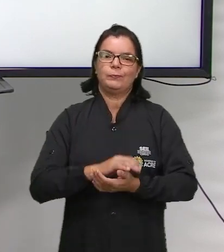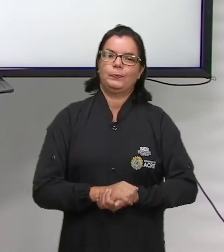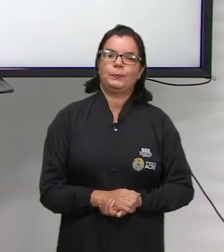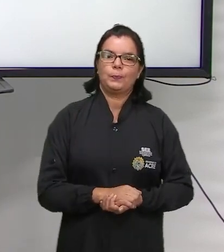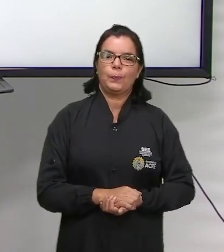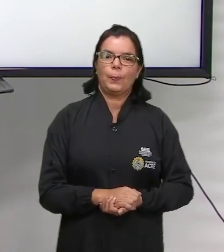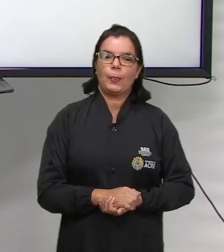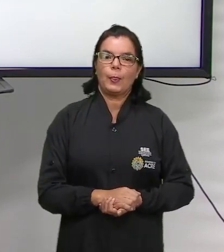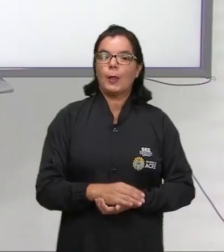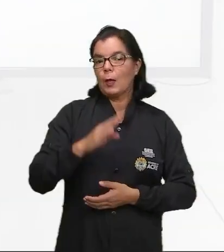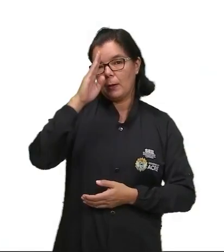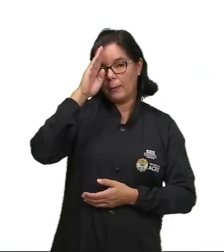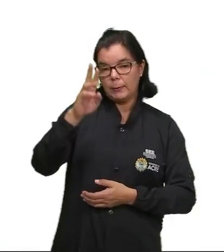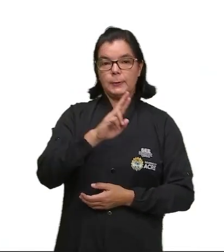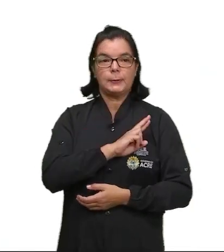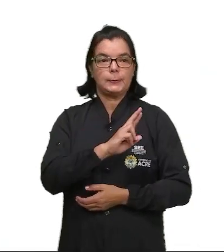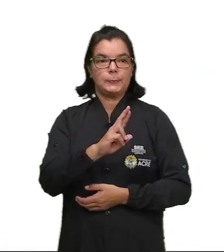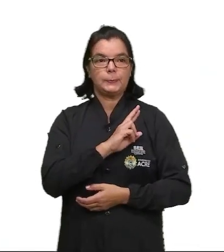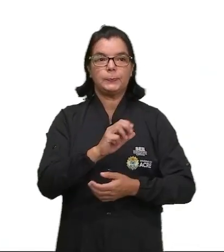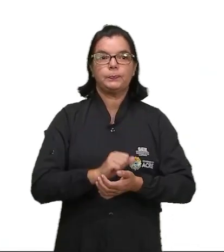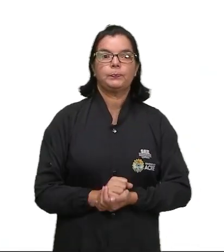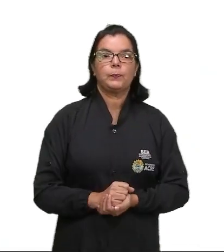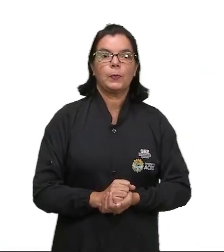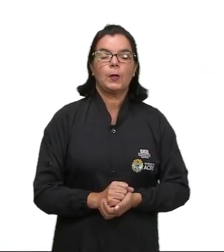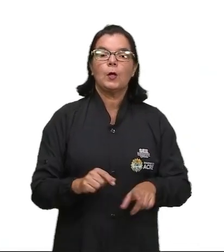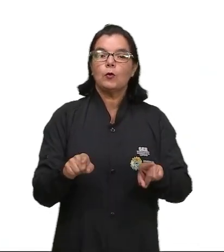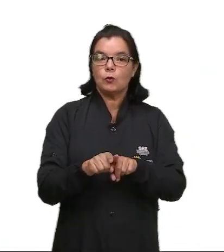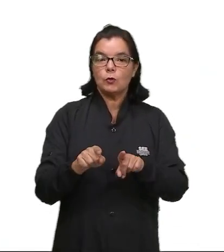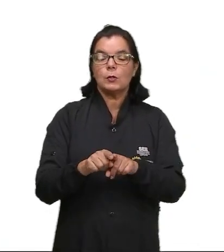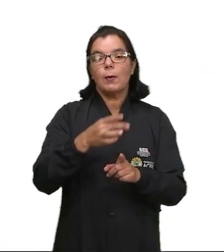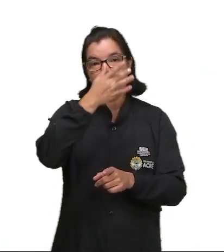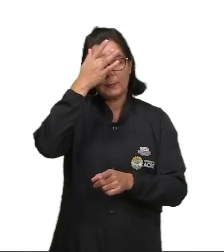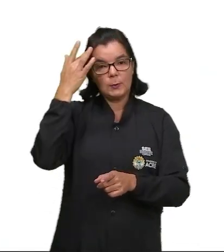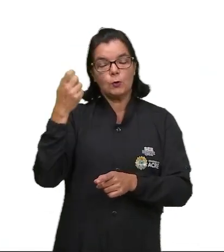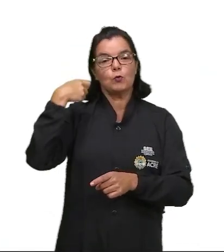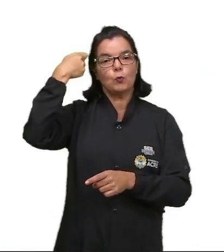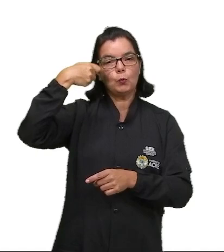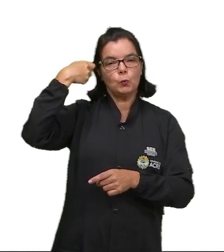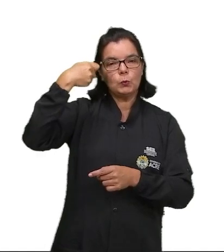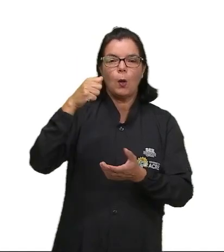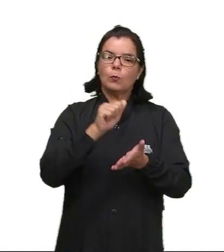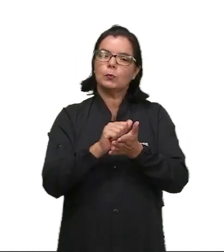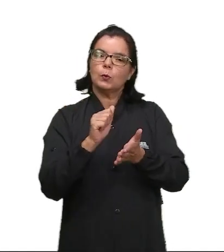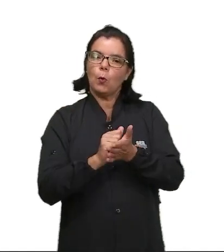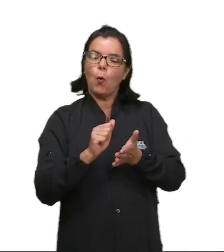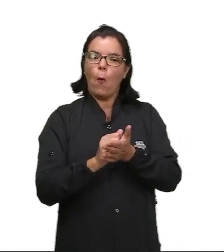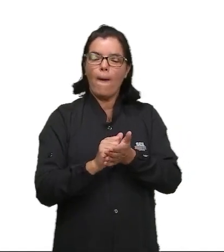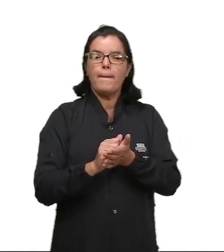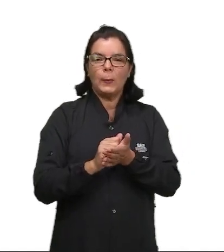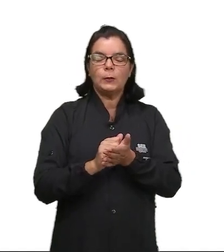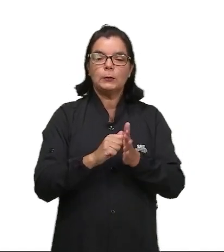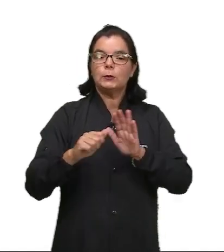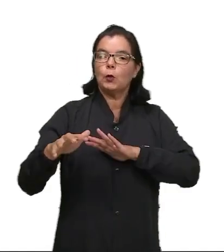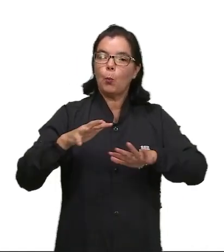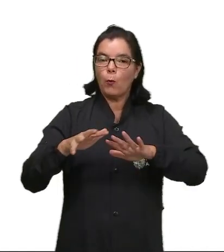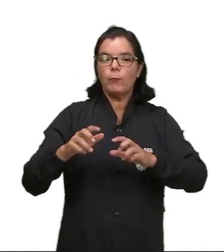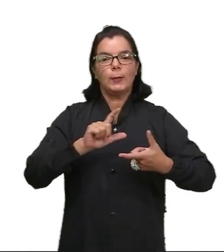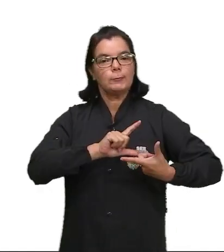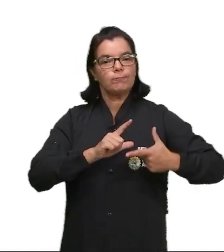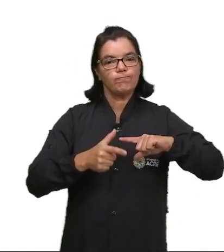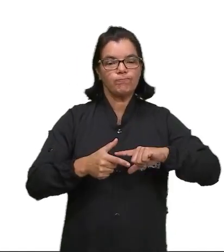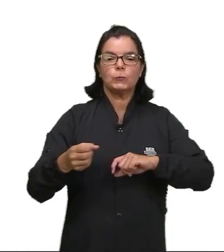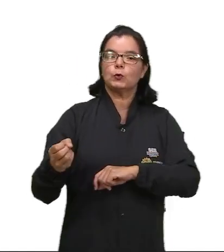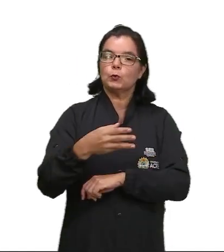Bora para os principais representantes. Esses são os artistas que, como eu falei, foram à Europa e trouxeram o movimento modernista aqui para o